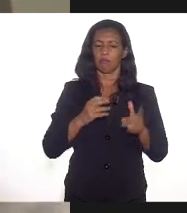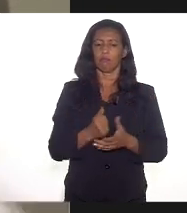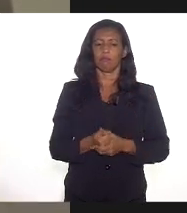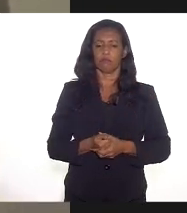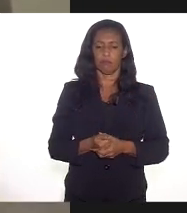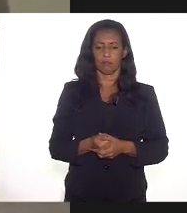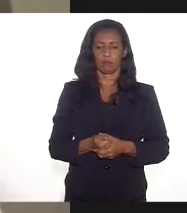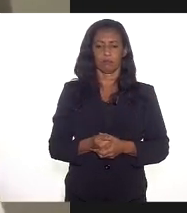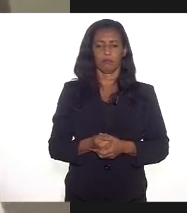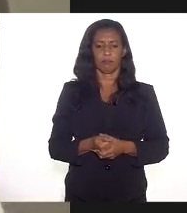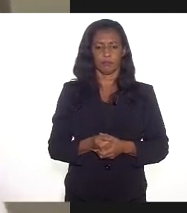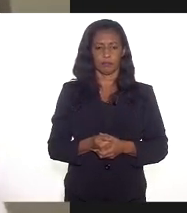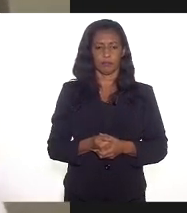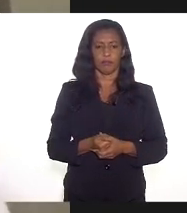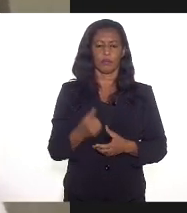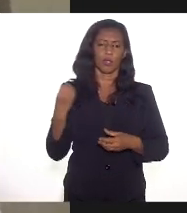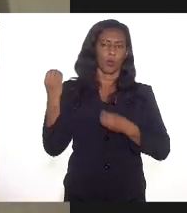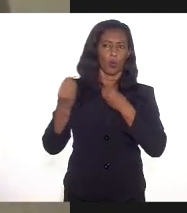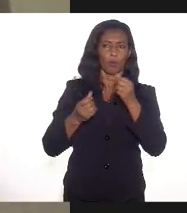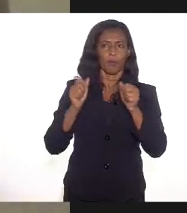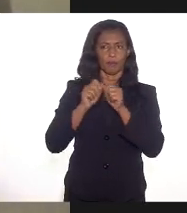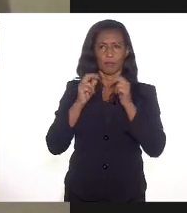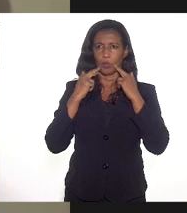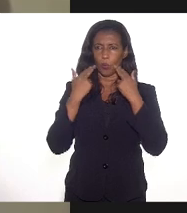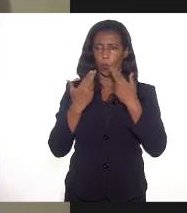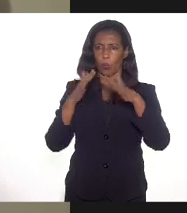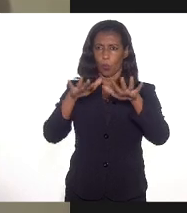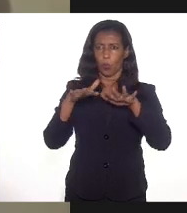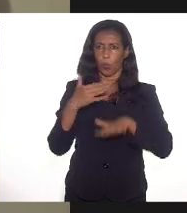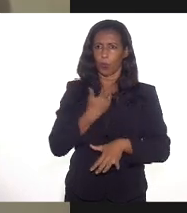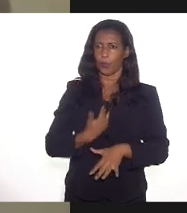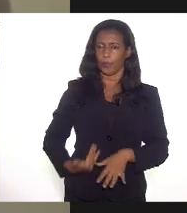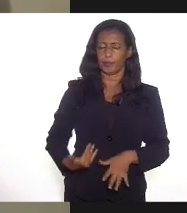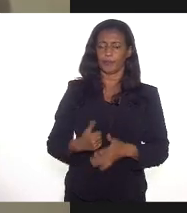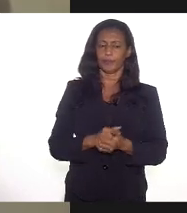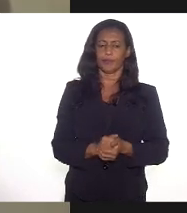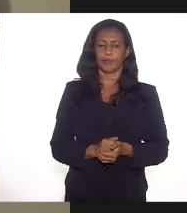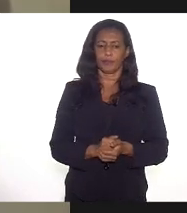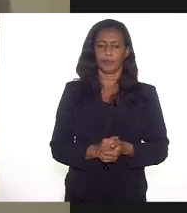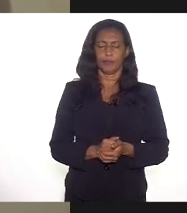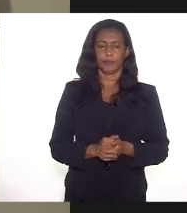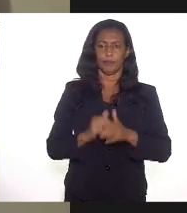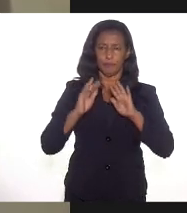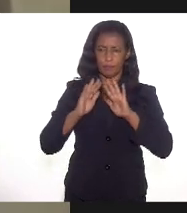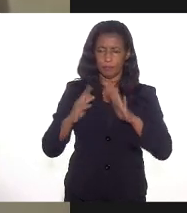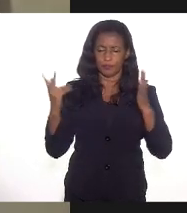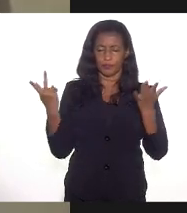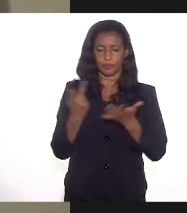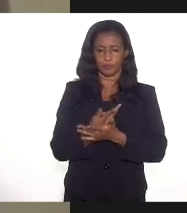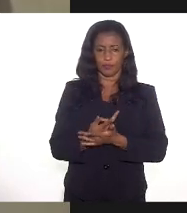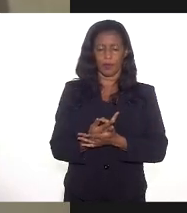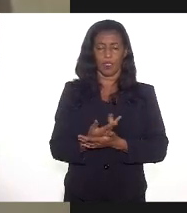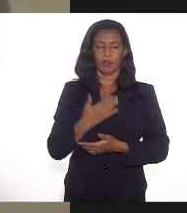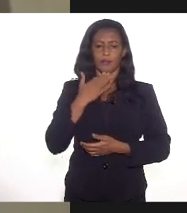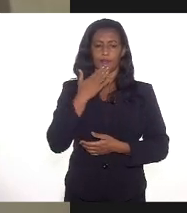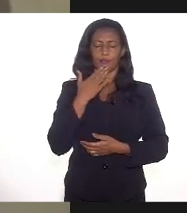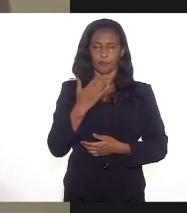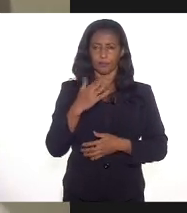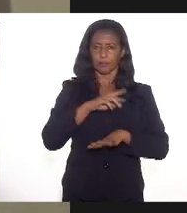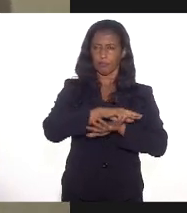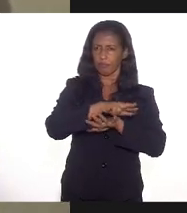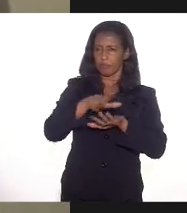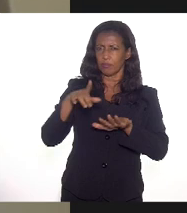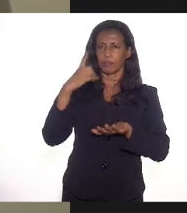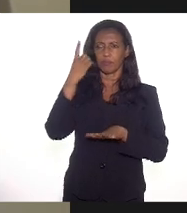Exatamente, presidente. Foi feita audiência pública? Foi feita audiência pública, solicitação de diversos